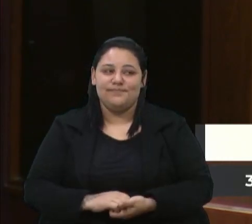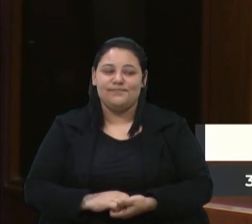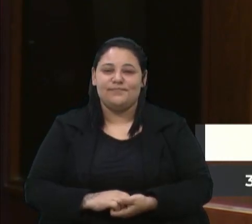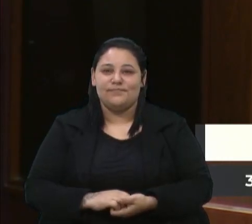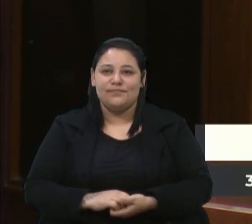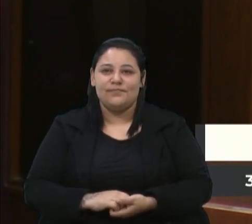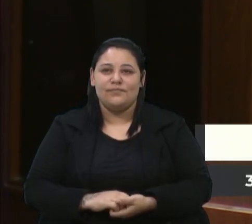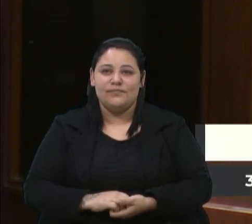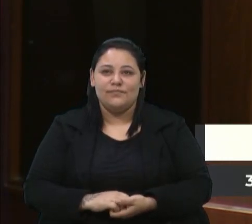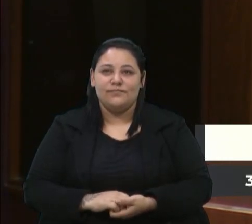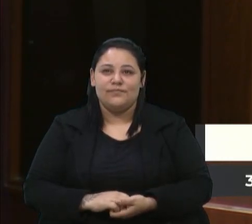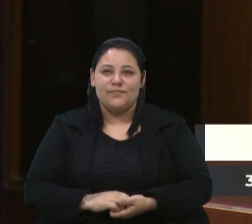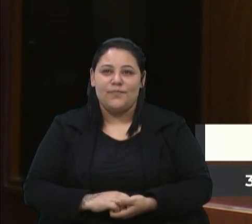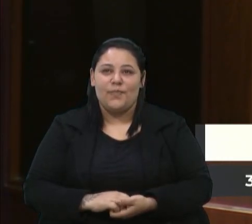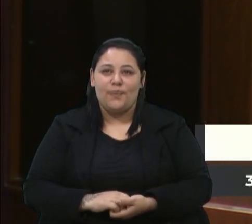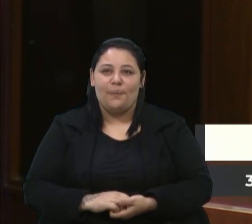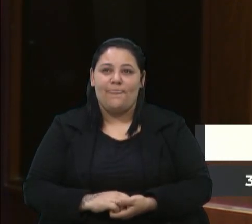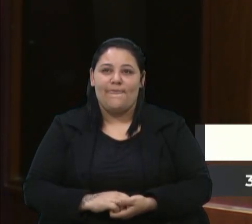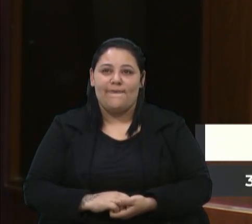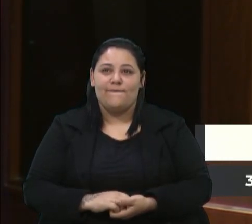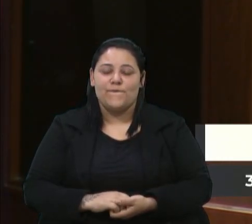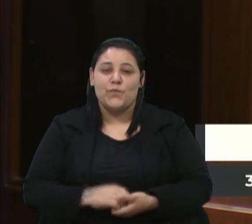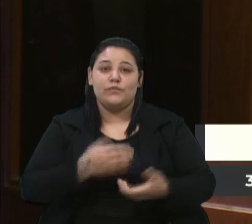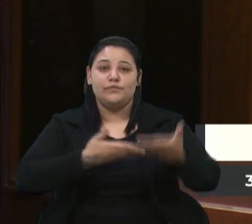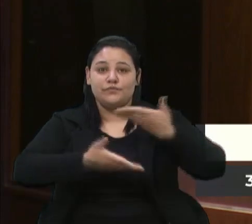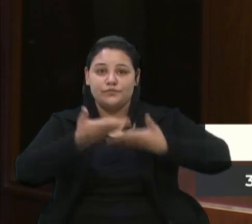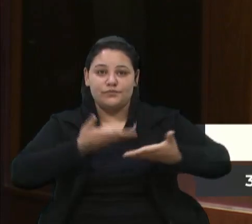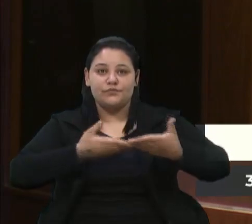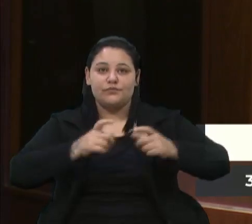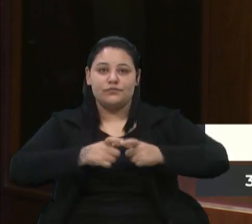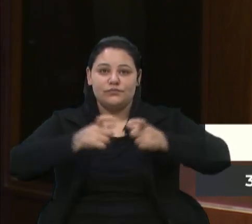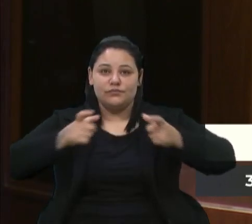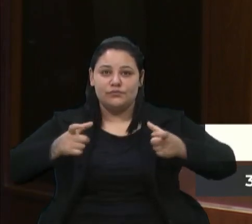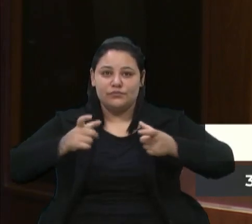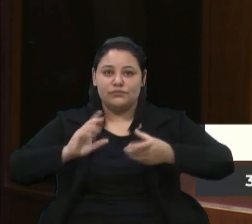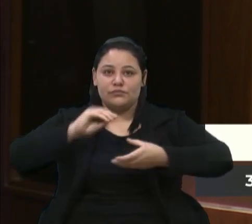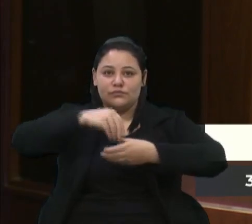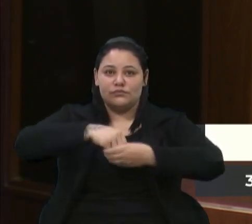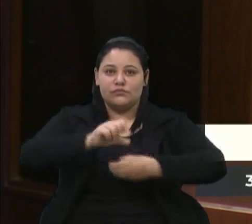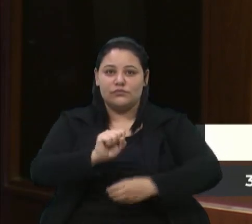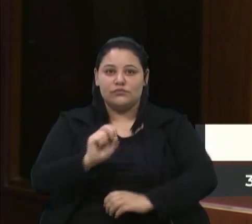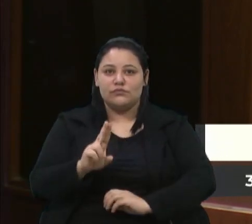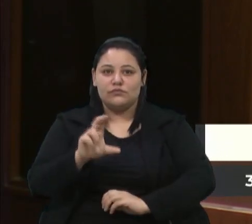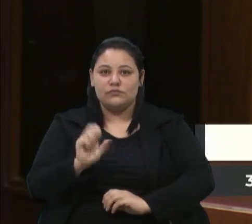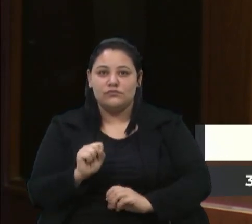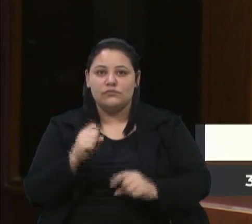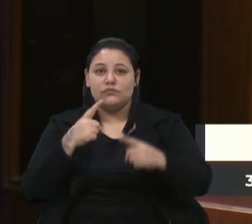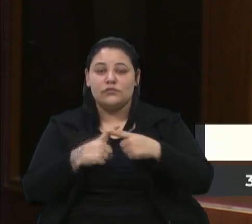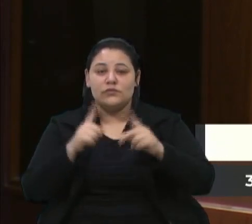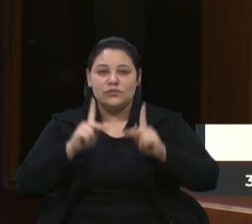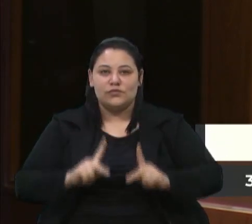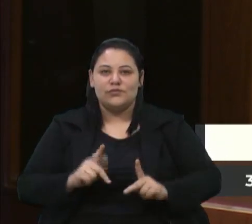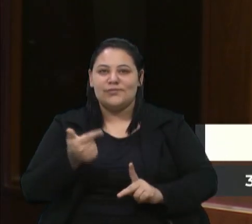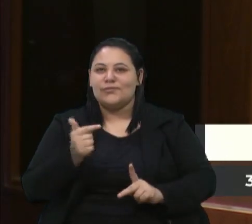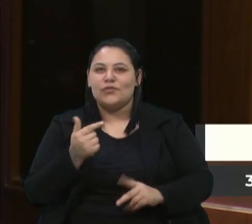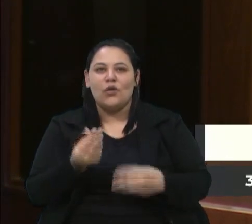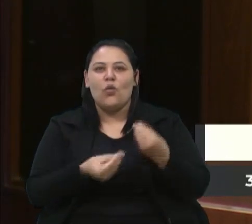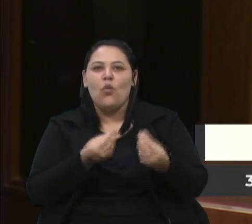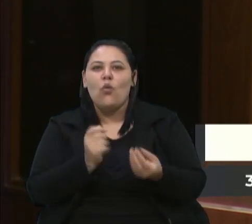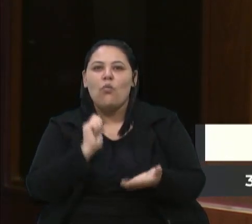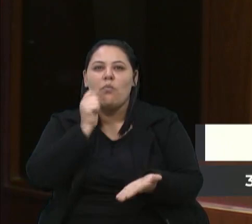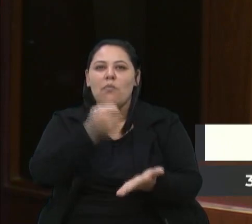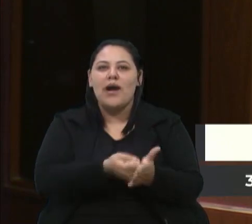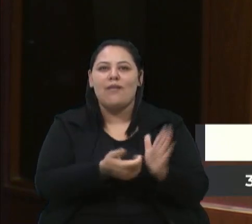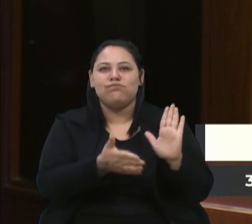O atendimento aumentou dentro do SUS porque as pessoas não têm mais condições de pagar planos